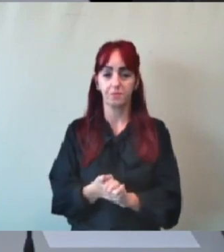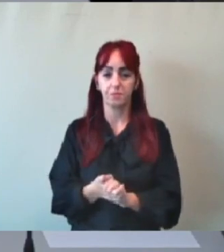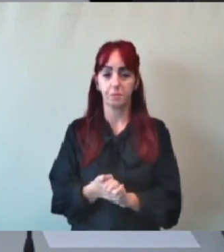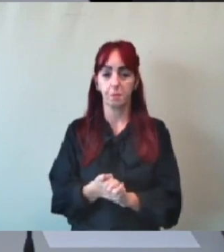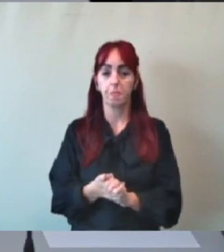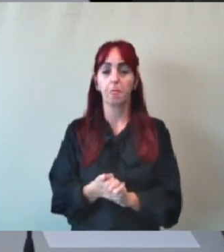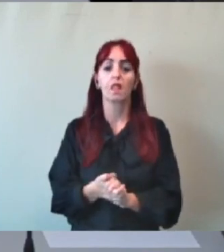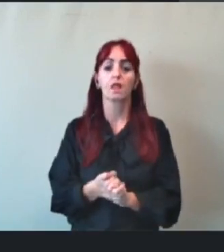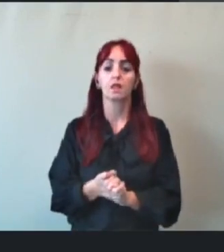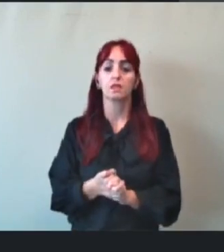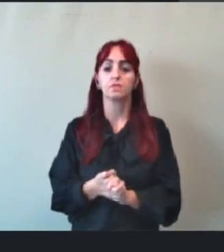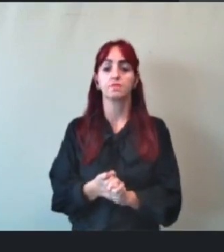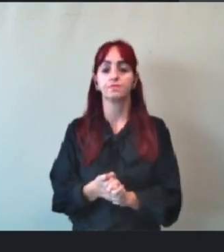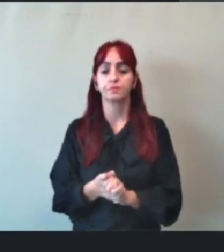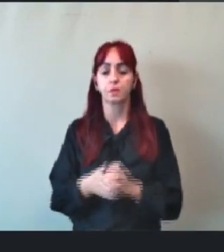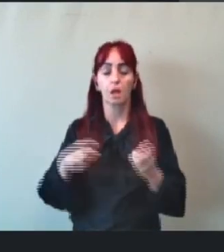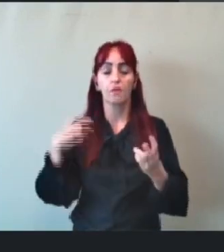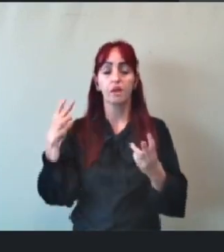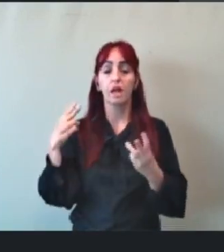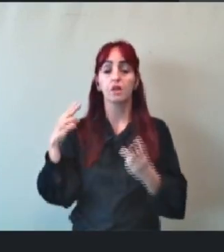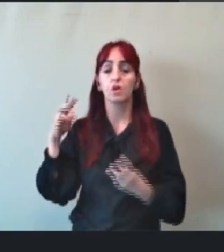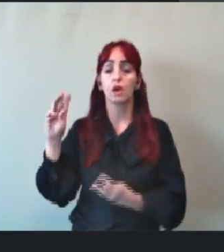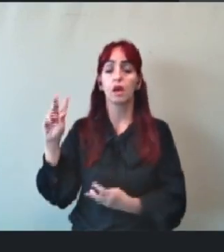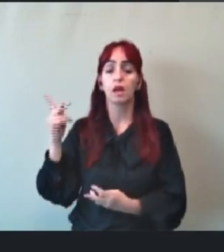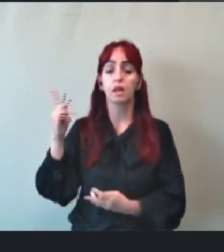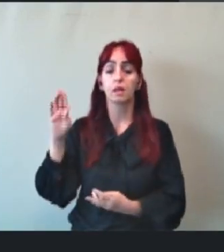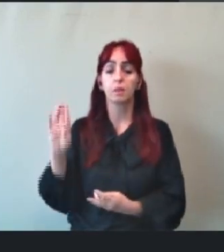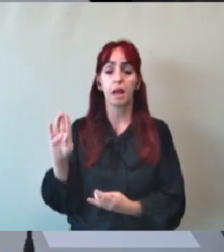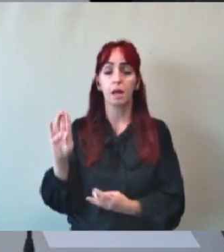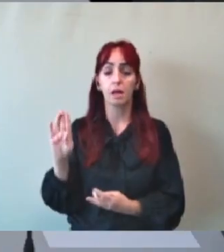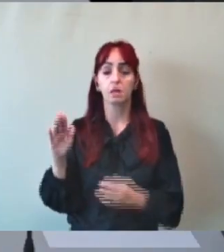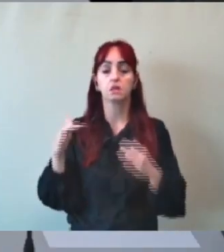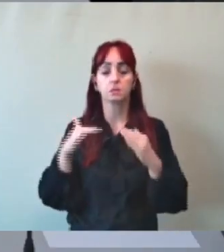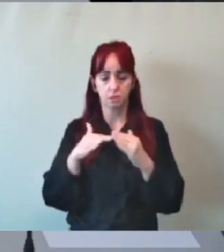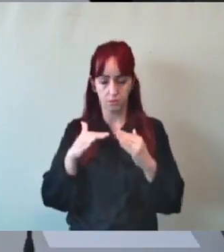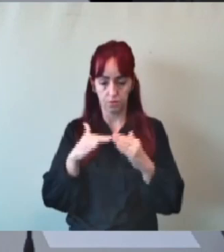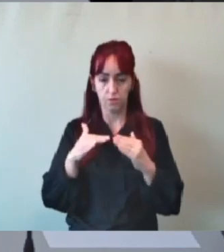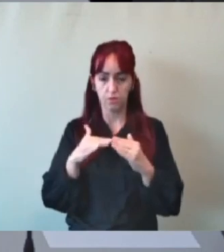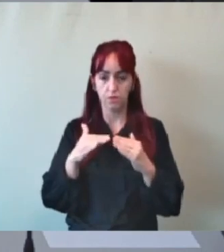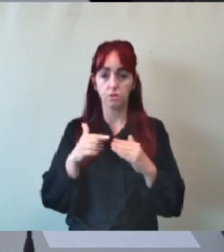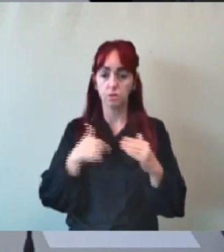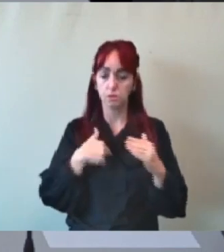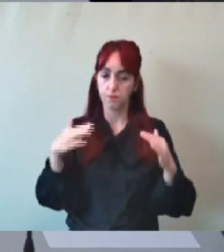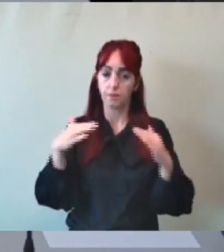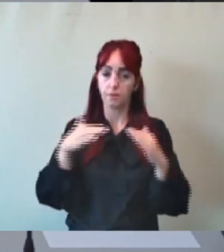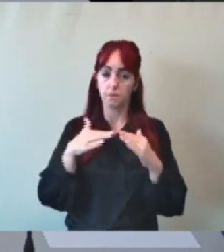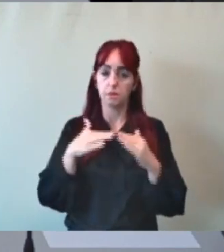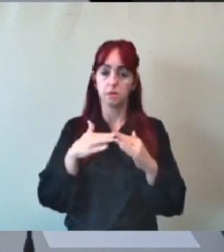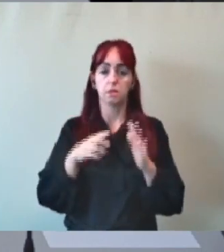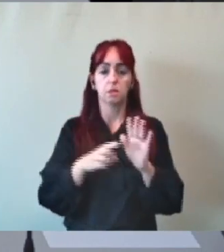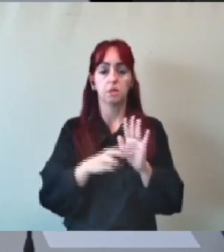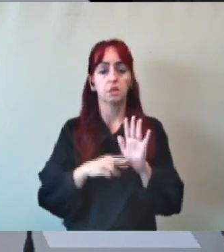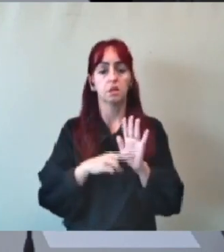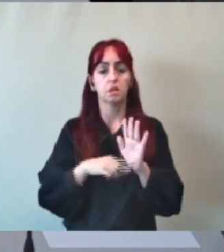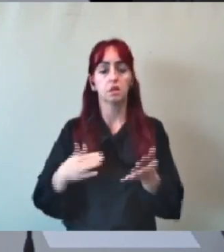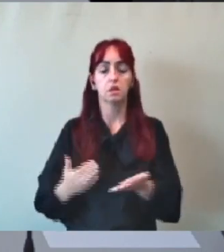o vereador Henrique Braga? De acordo. Eu também voto com requerimento. Fica aprovado o requerimento de